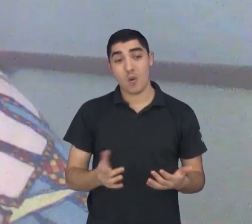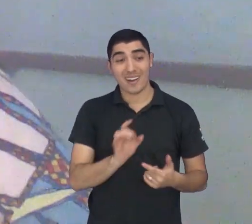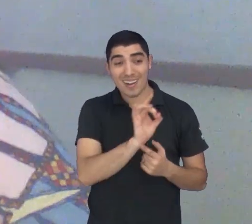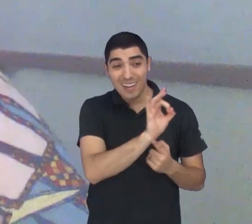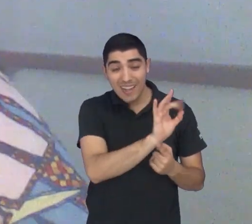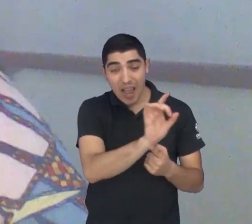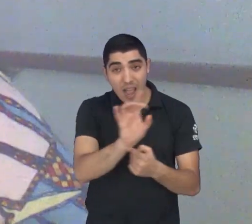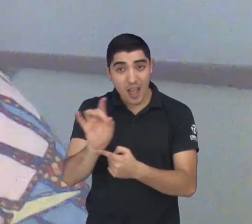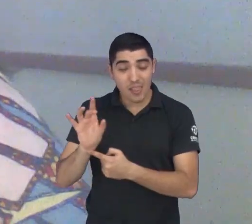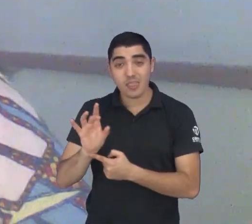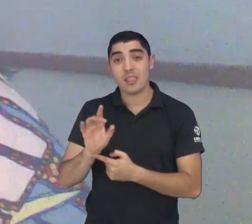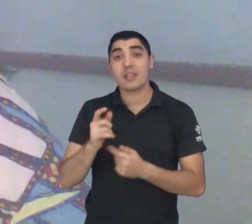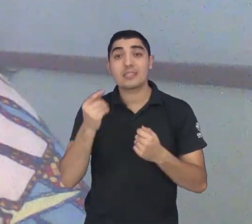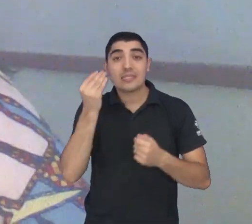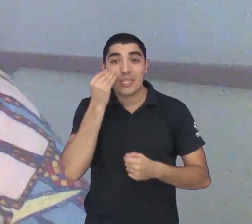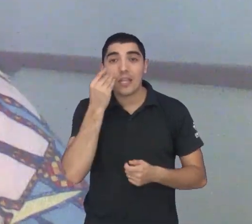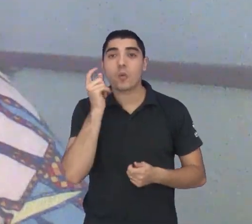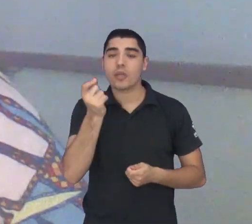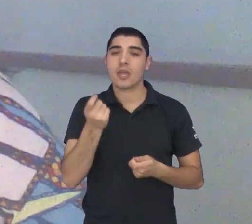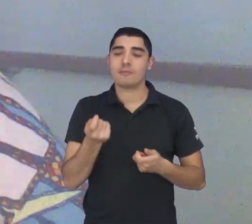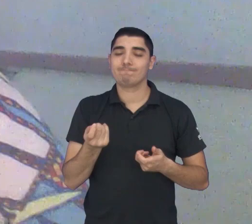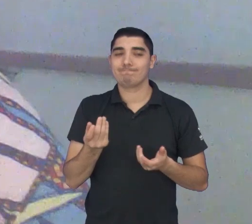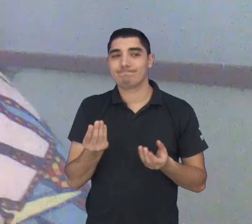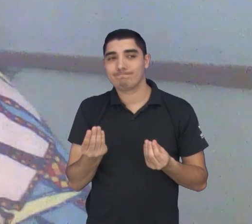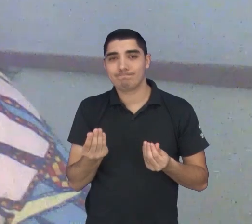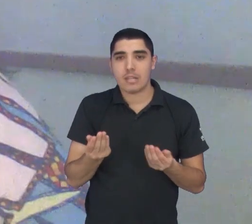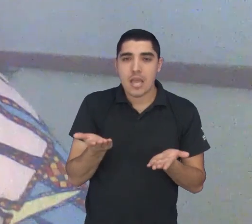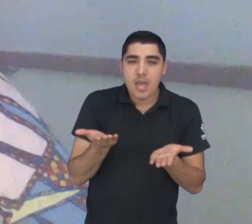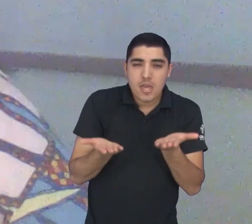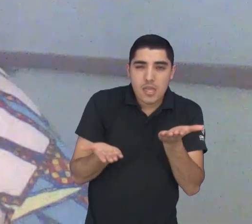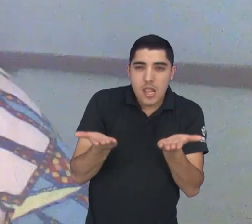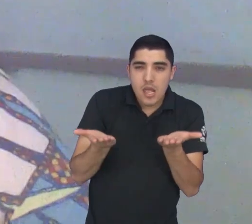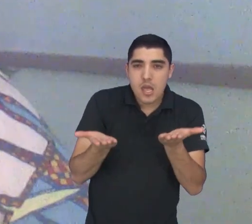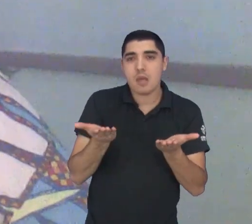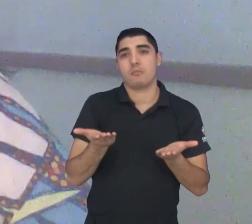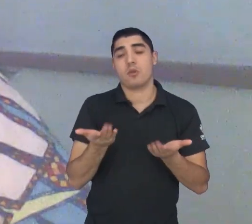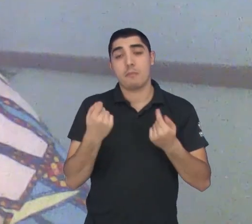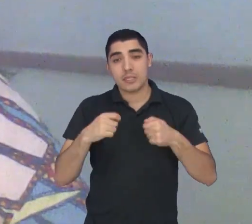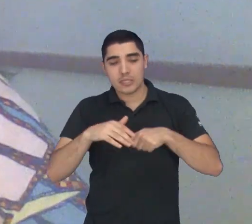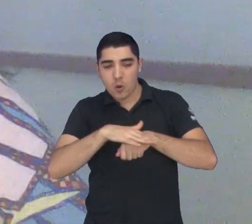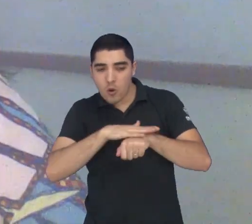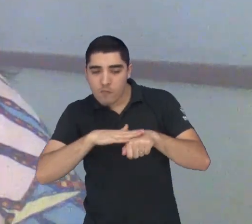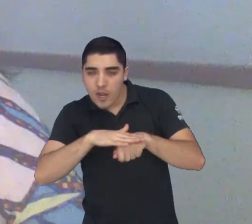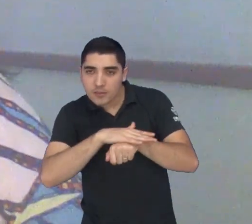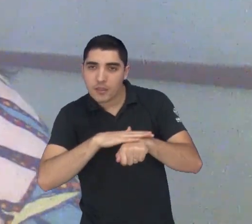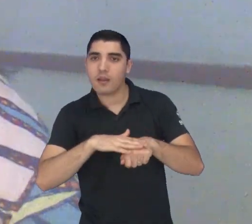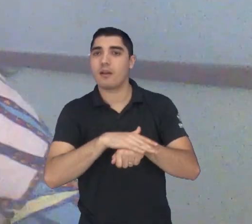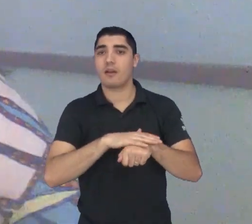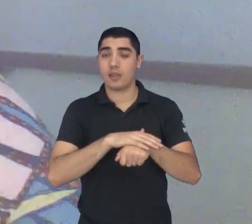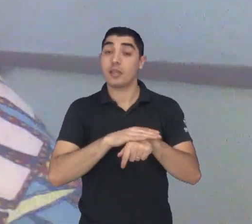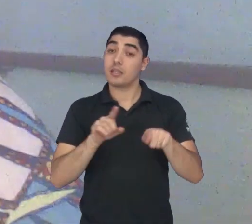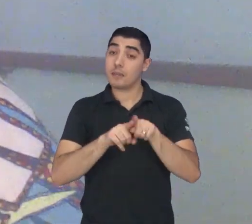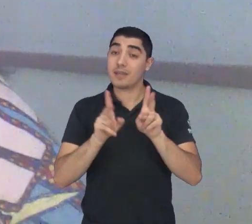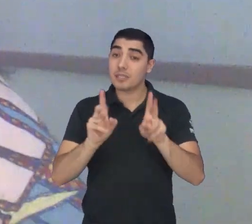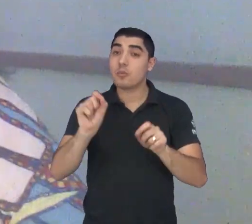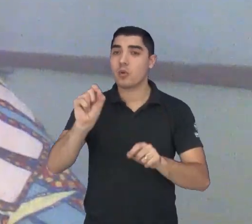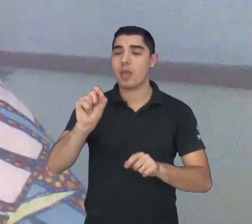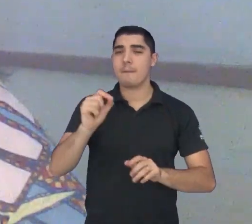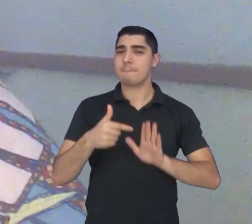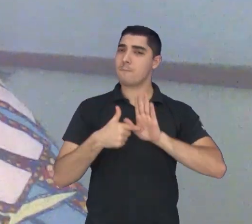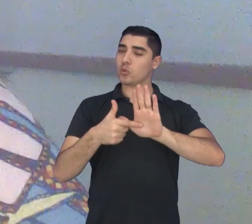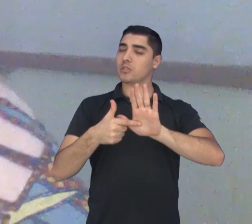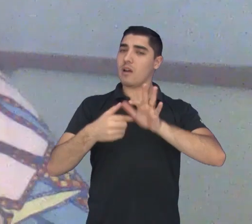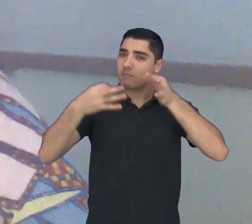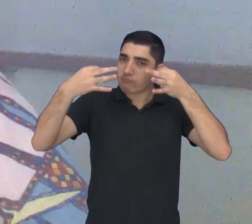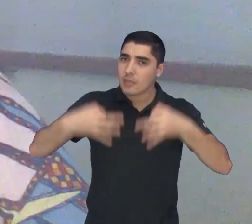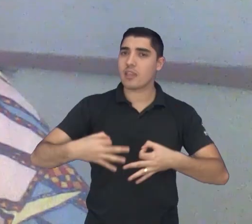caso com muito equilíbrio e muita conversa e muita transparência e muita